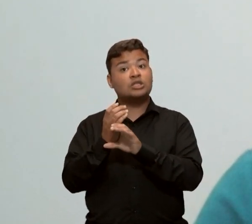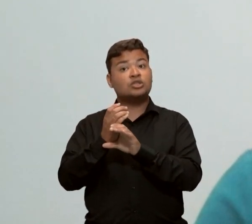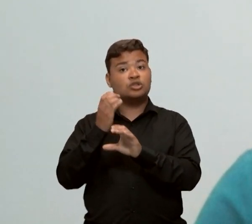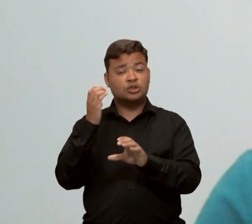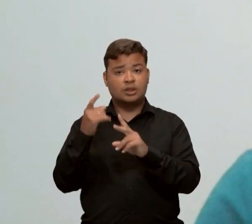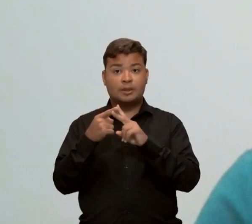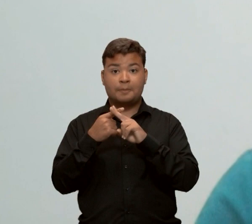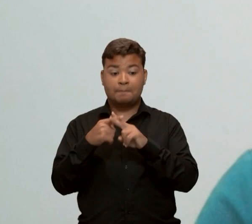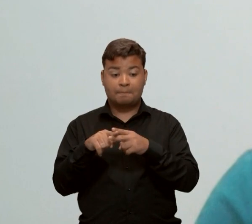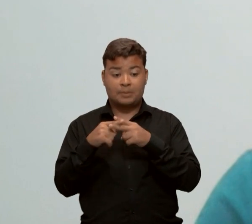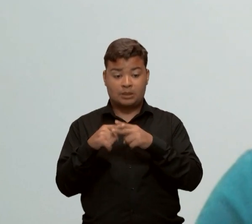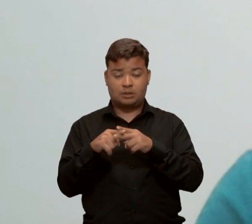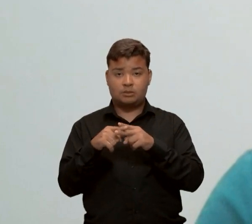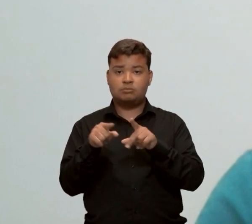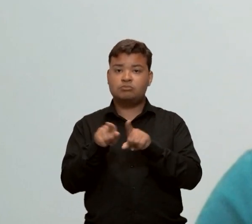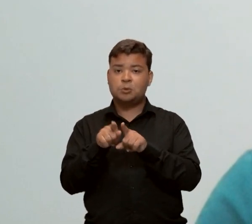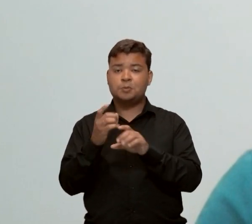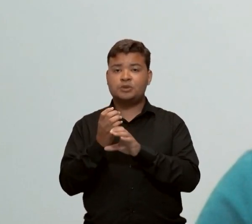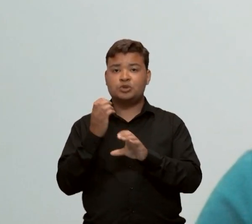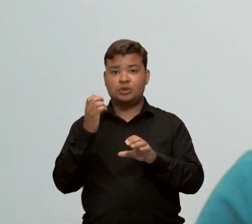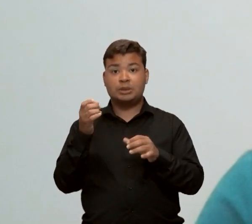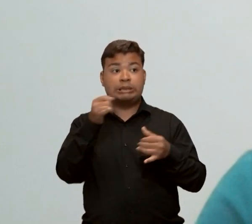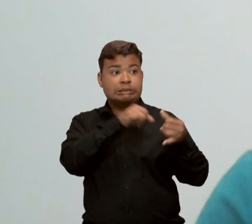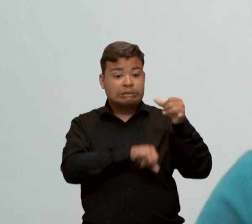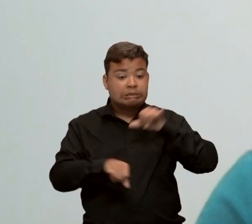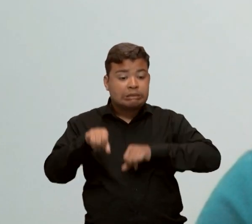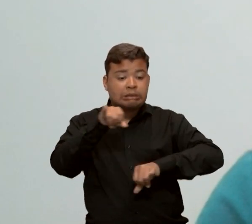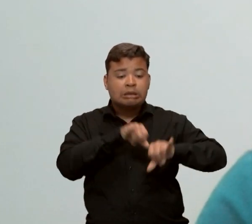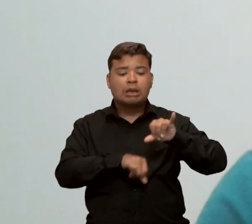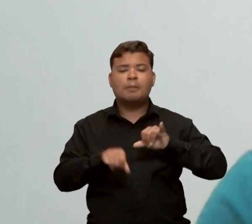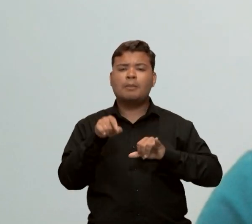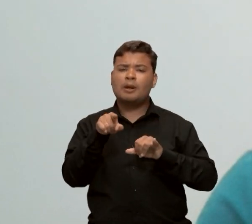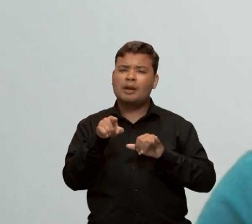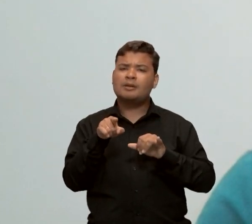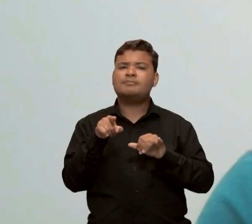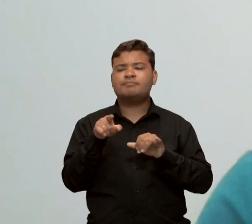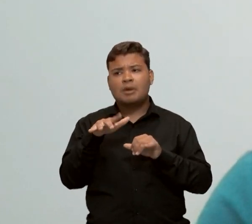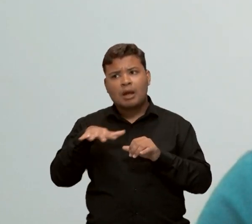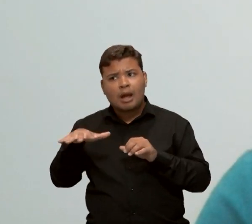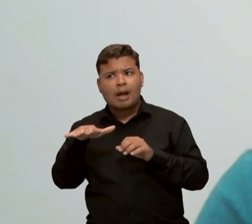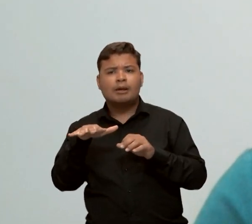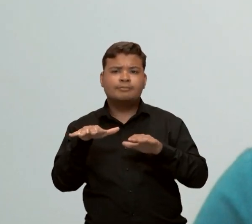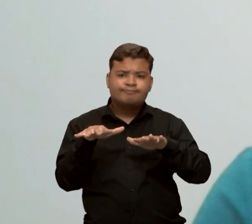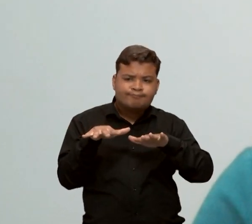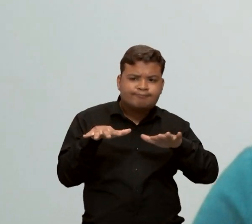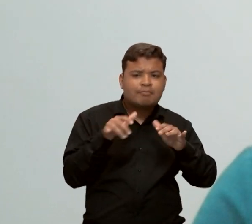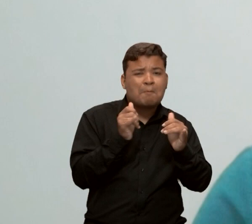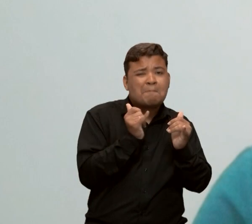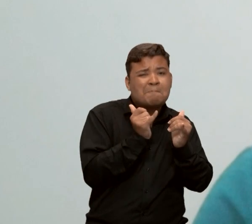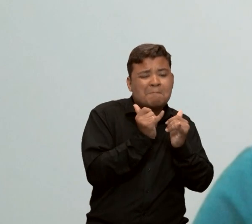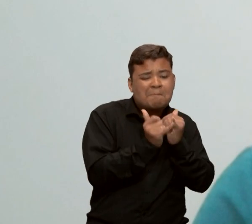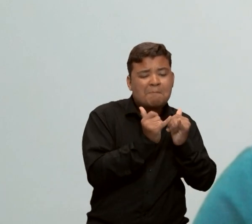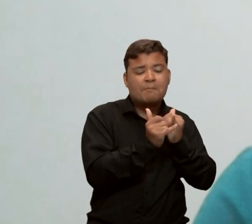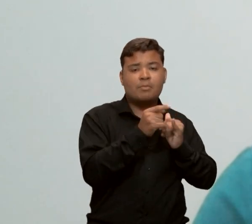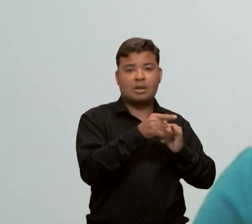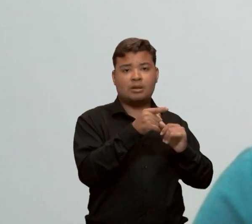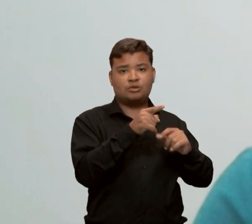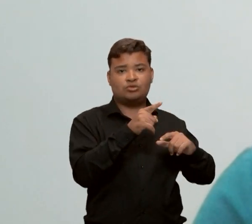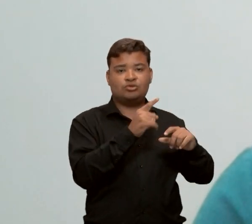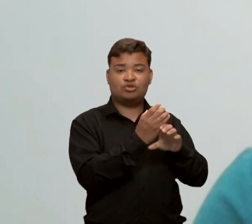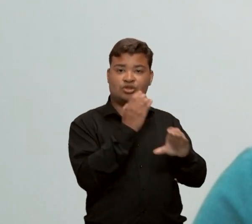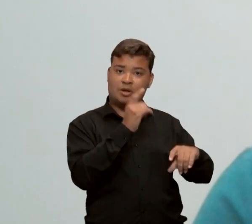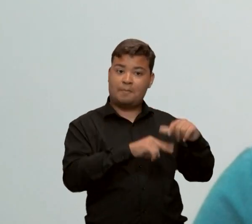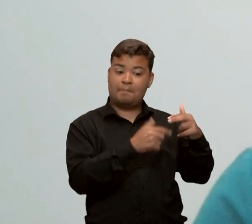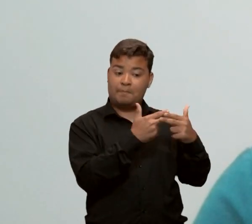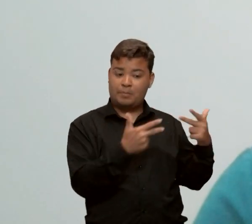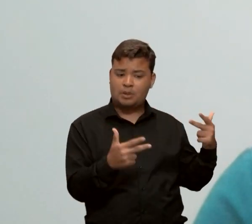engenharia química, que são duas áreas muito próximas da engenharia de materiais. Mas a gente reparou que